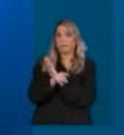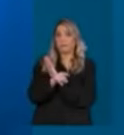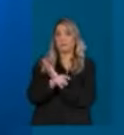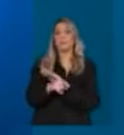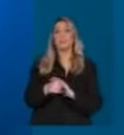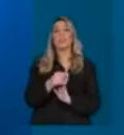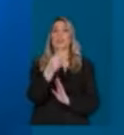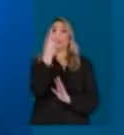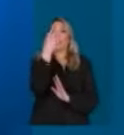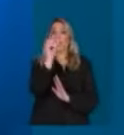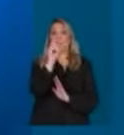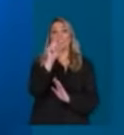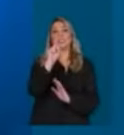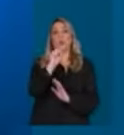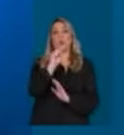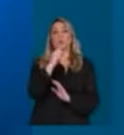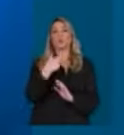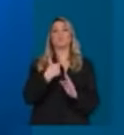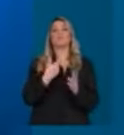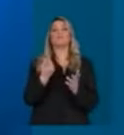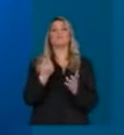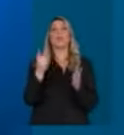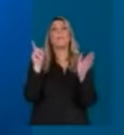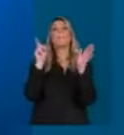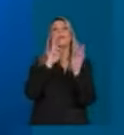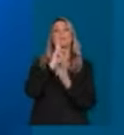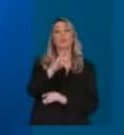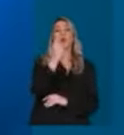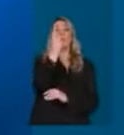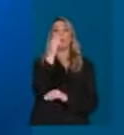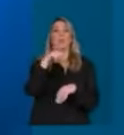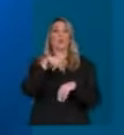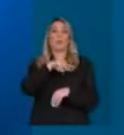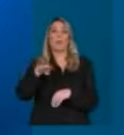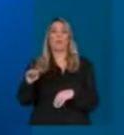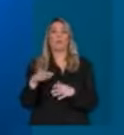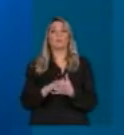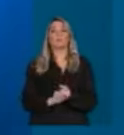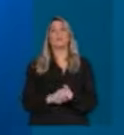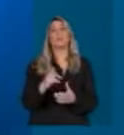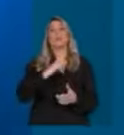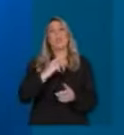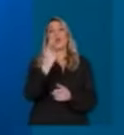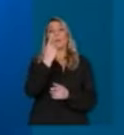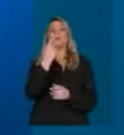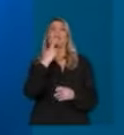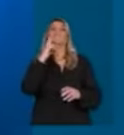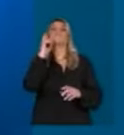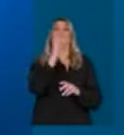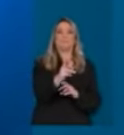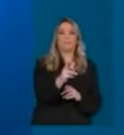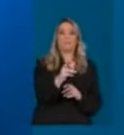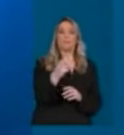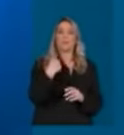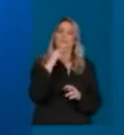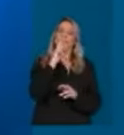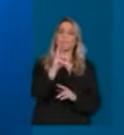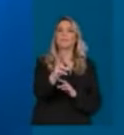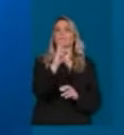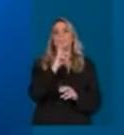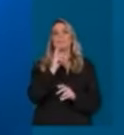terá no máximo 30 segundos e a resposta 1 minuto e meio haverá ainda um minuto para réplica e um minuto